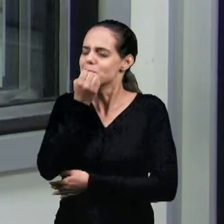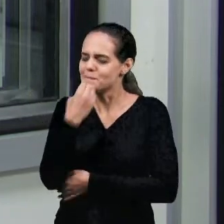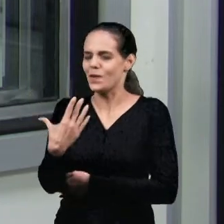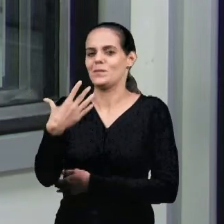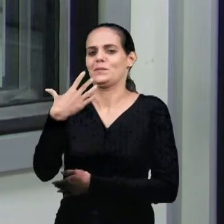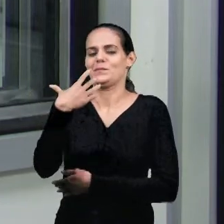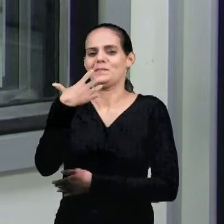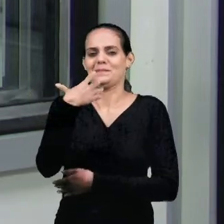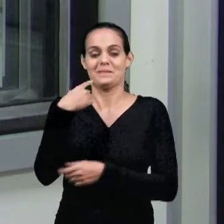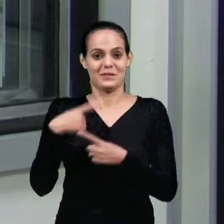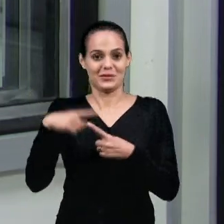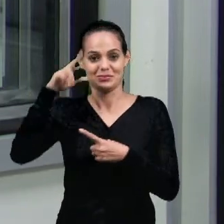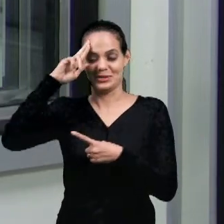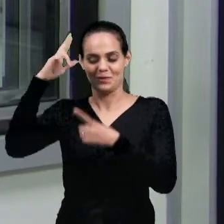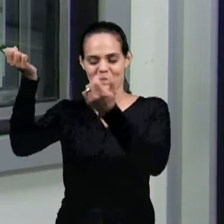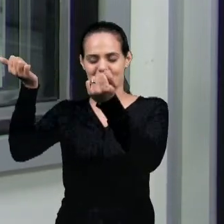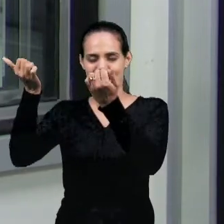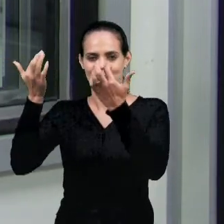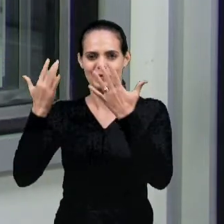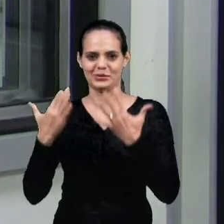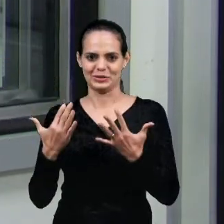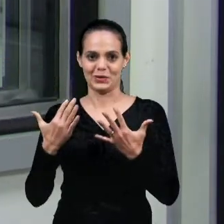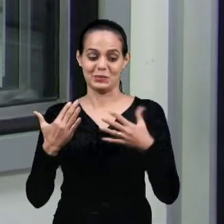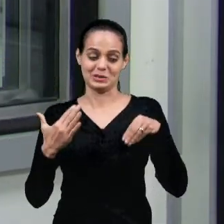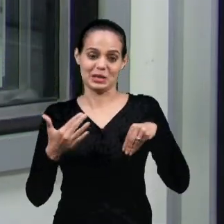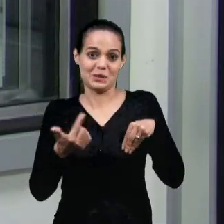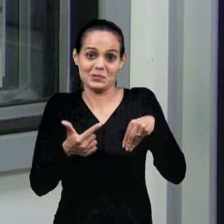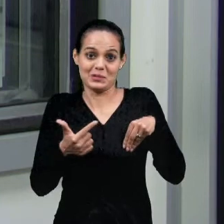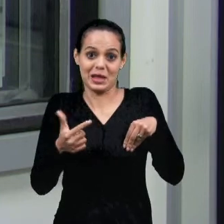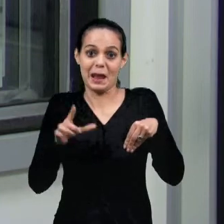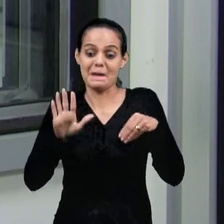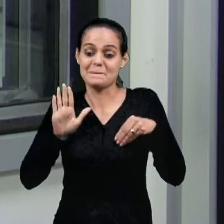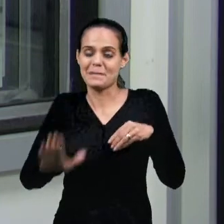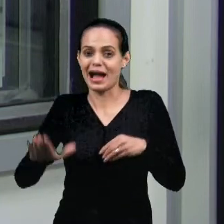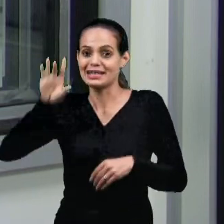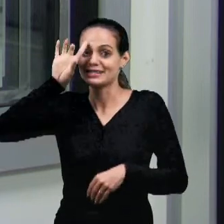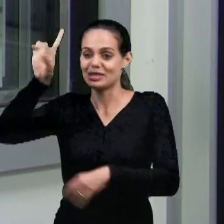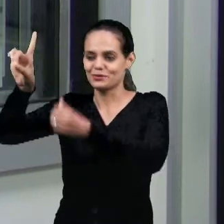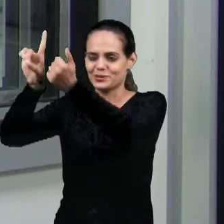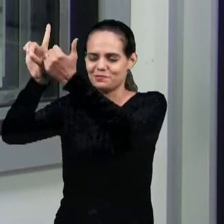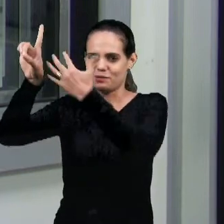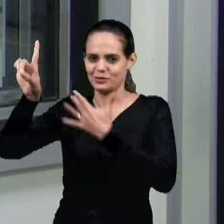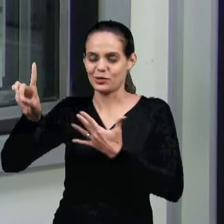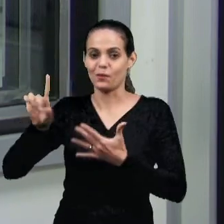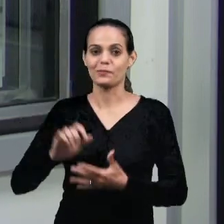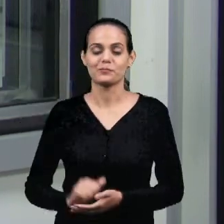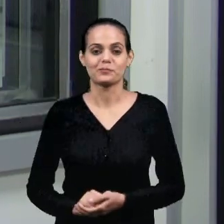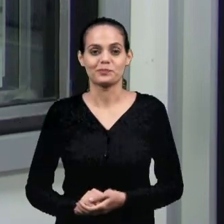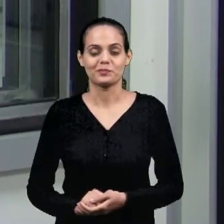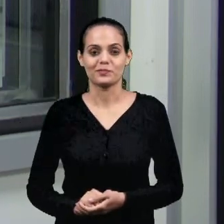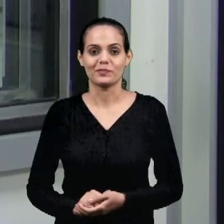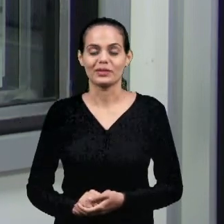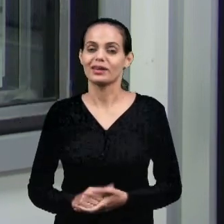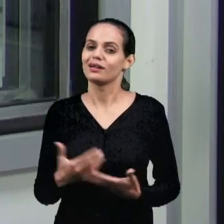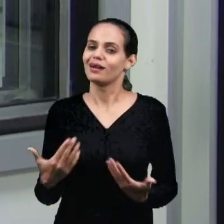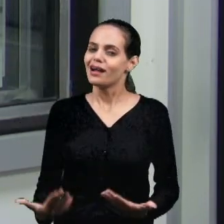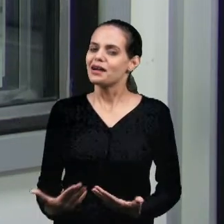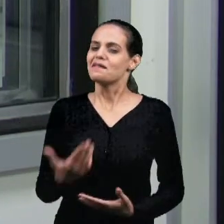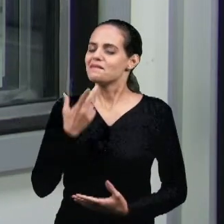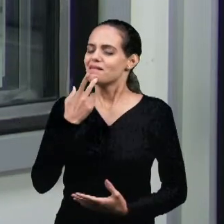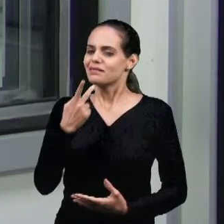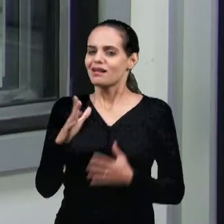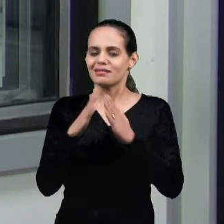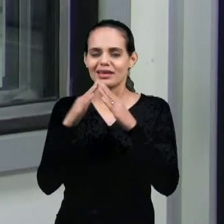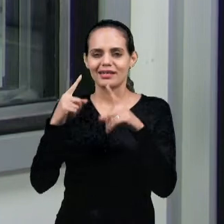E essa afeição de Cristo que nos une, né? Falar da igreja de Praia da Costa 4